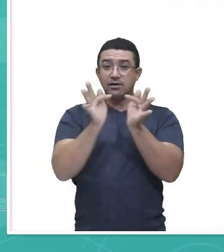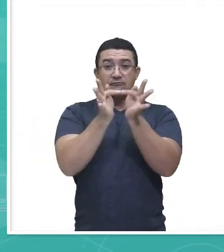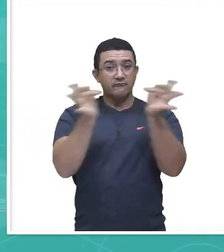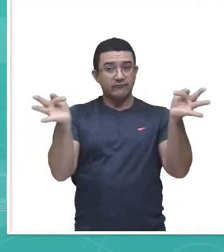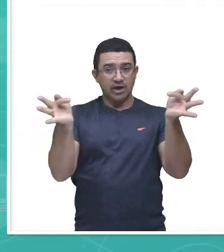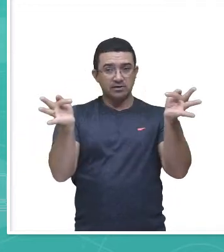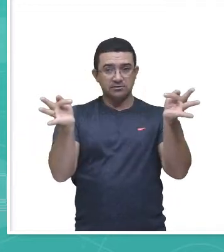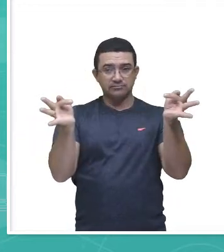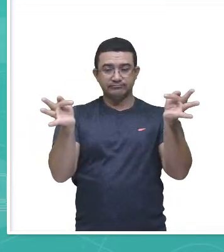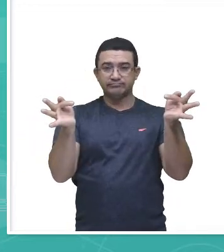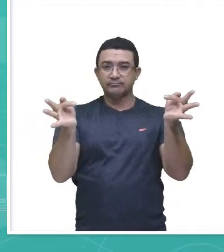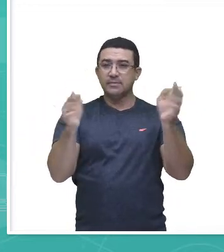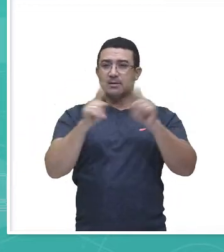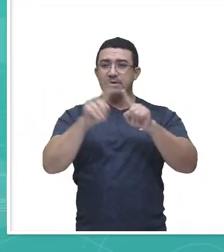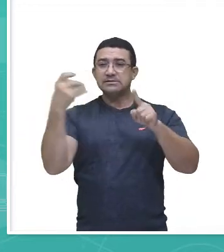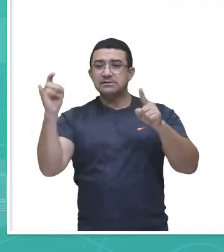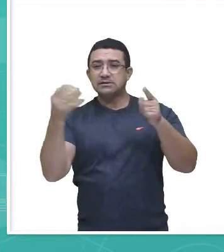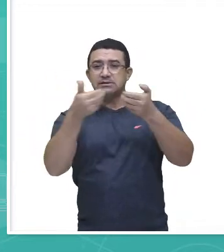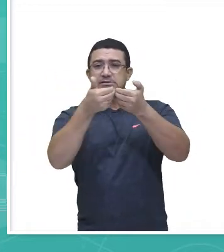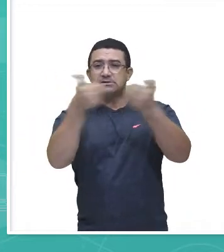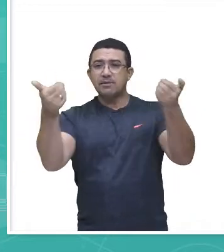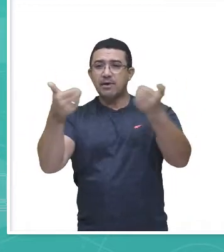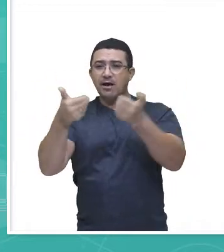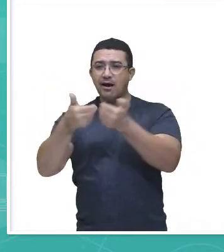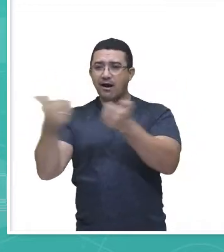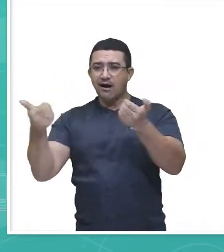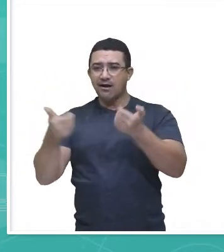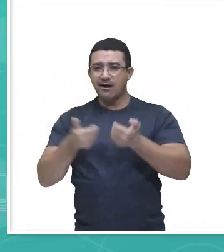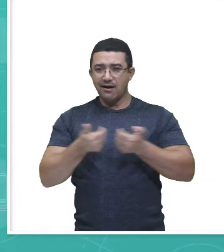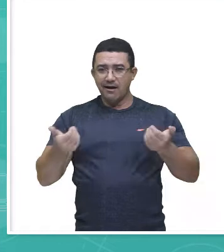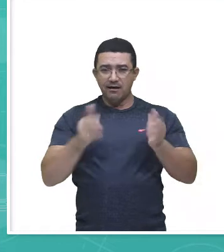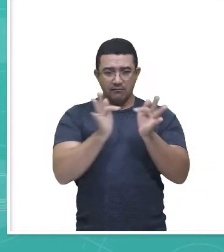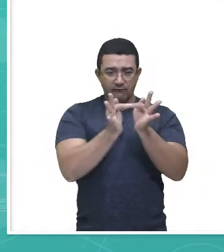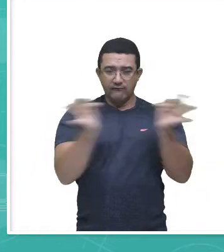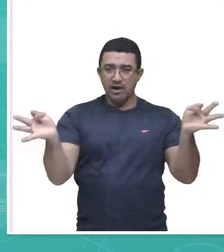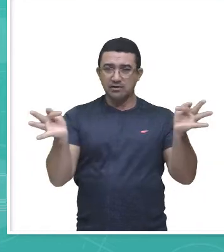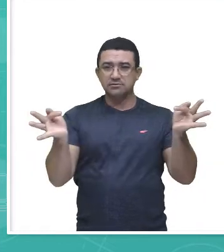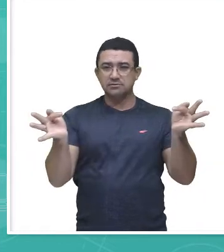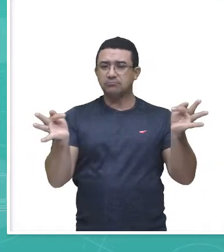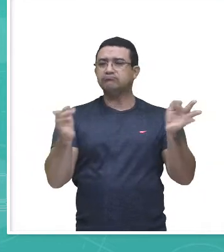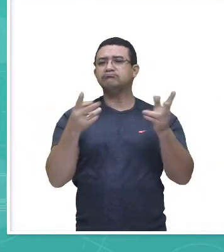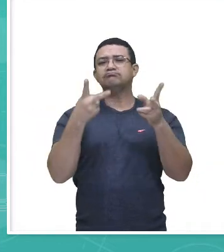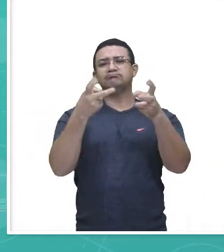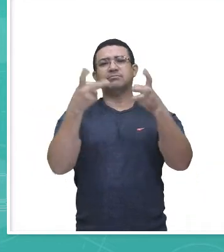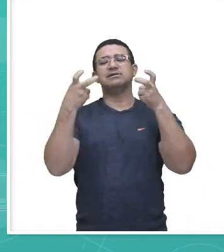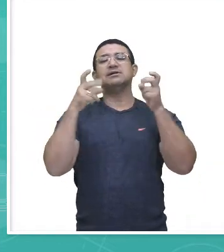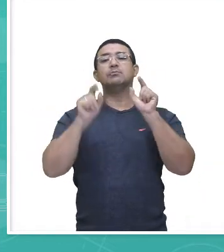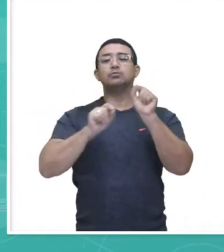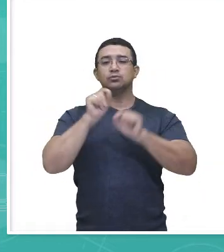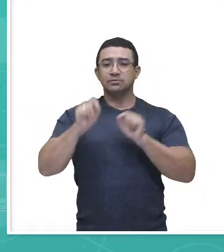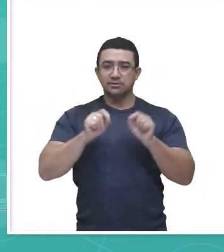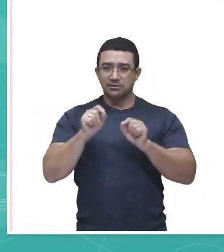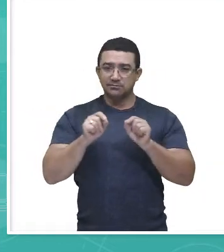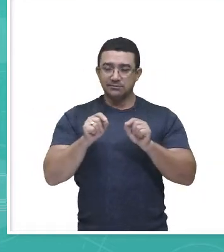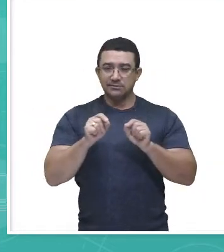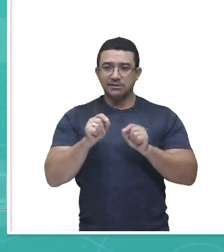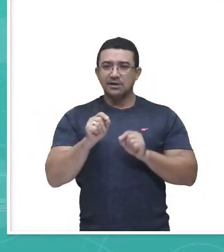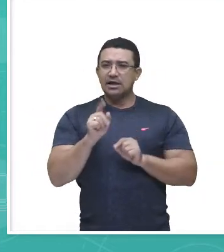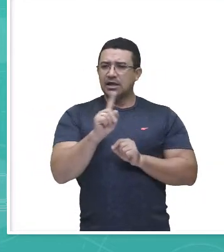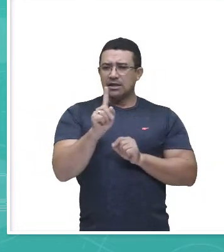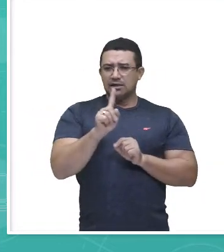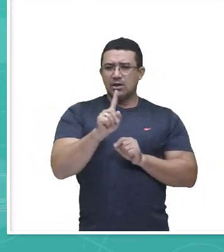você for separá-los, as orações, você vai verificar que não é um